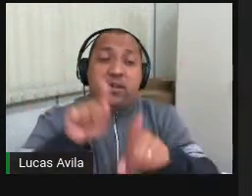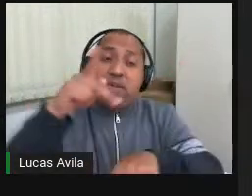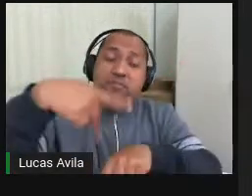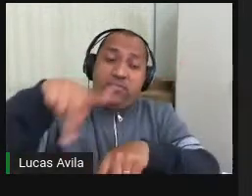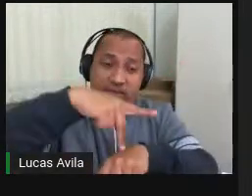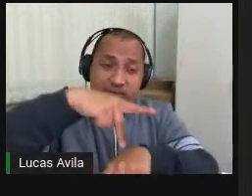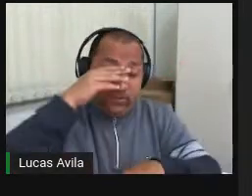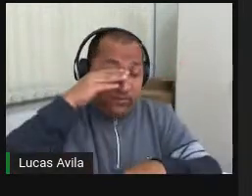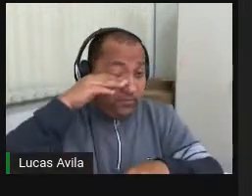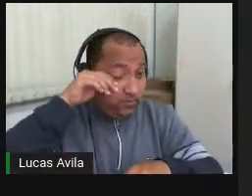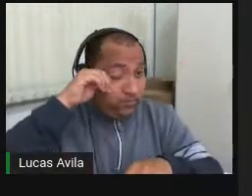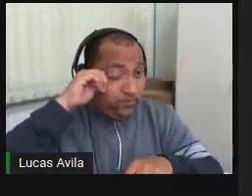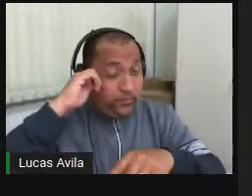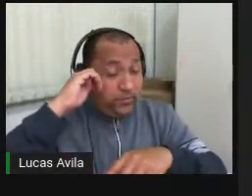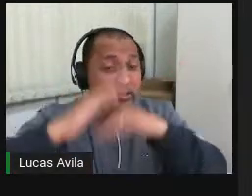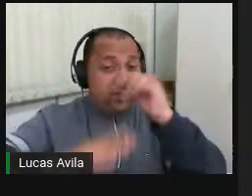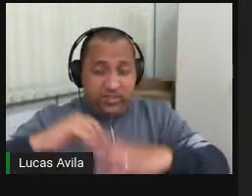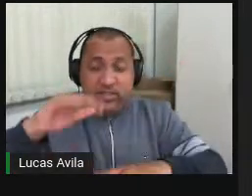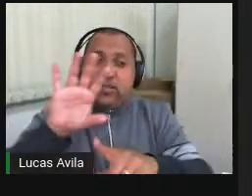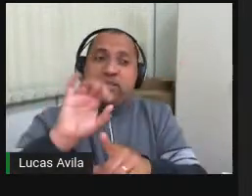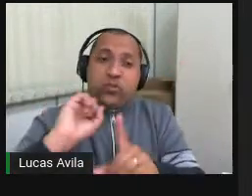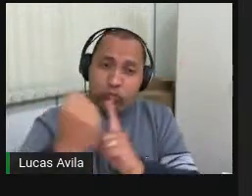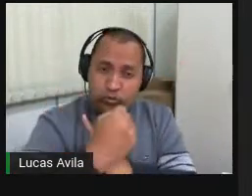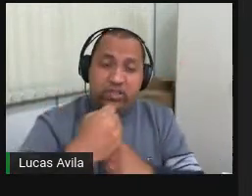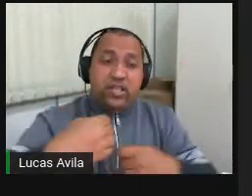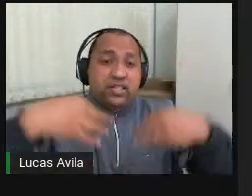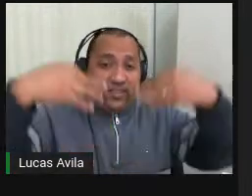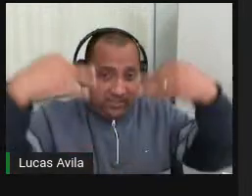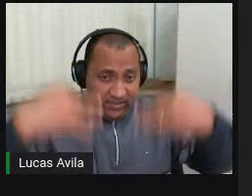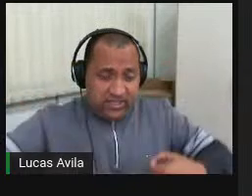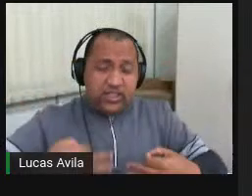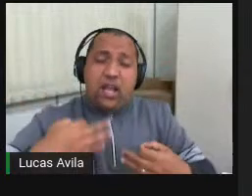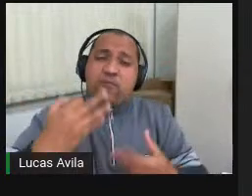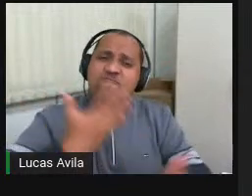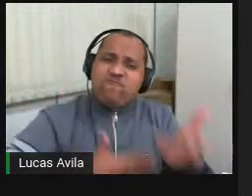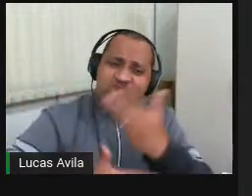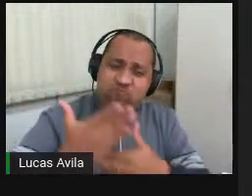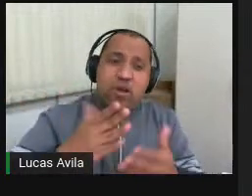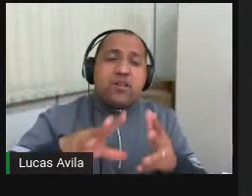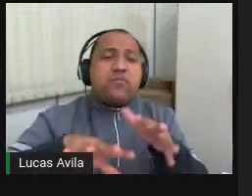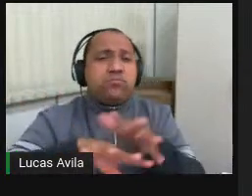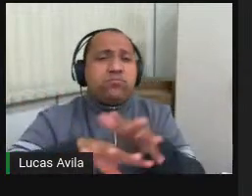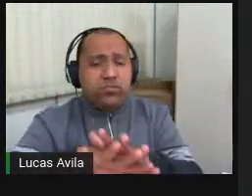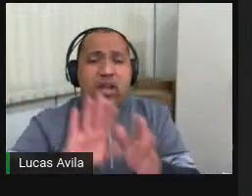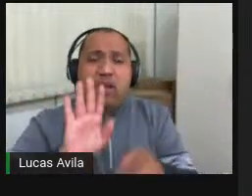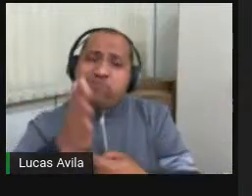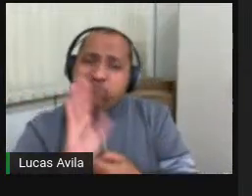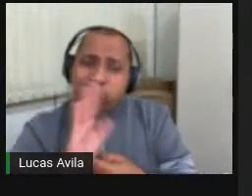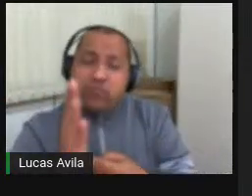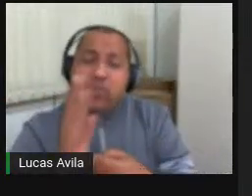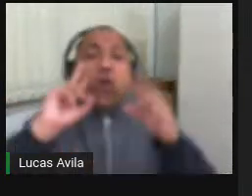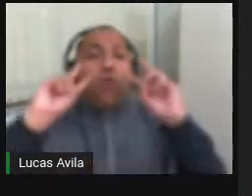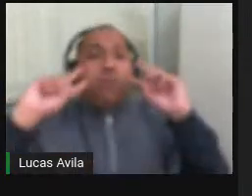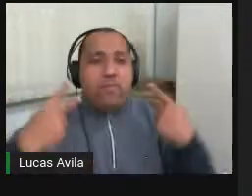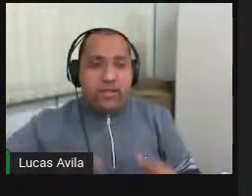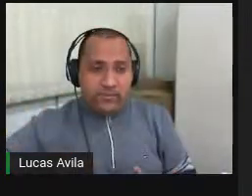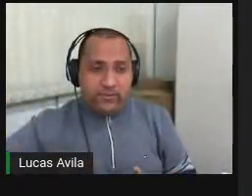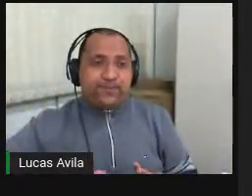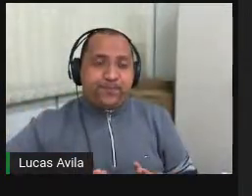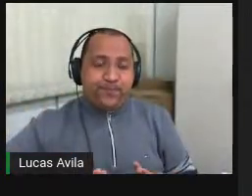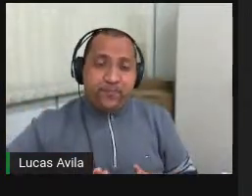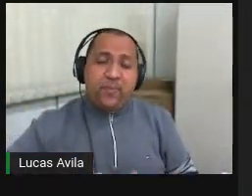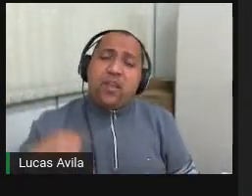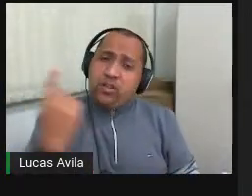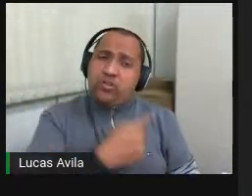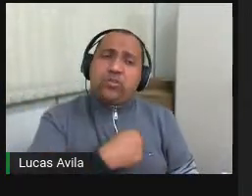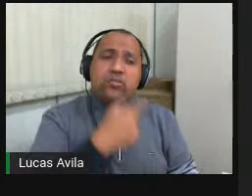isso construírem uma sociedade mais justa, fraterna, inclusiva, solidária e humana. A nossa